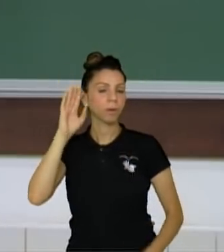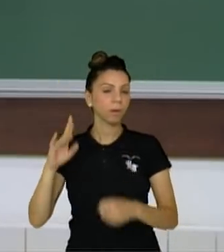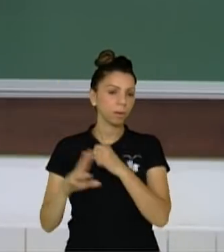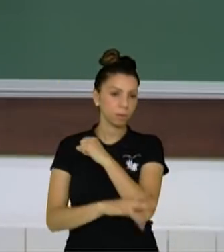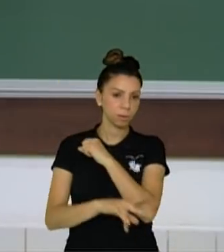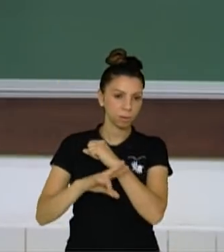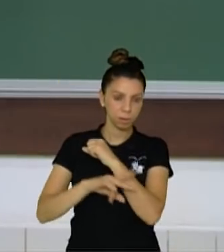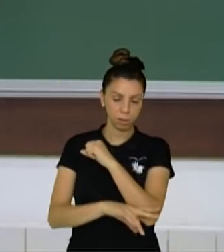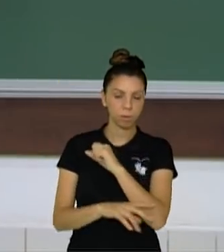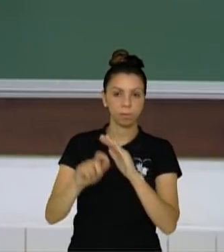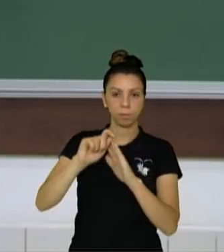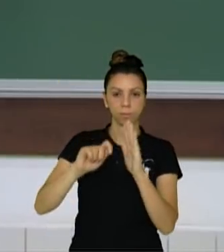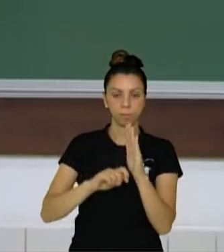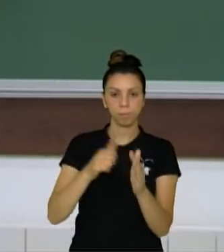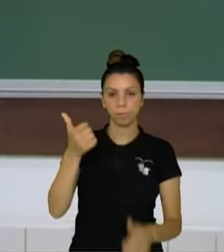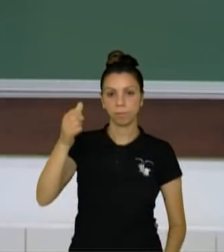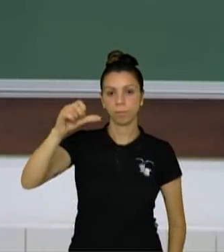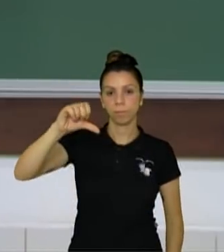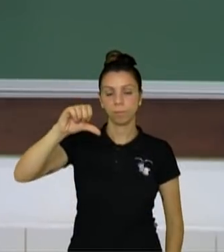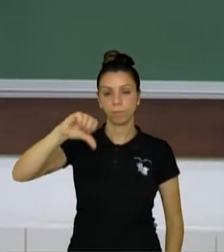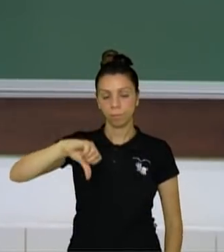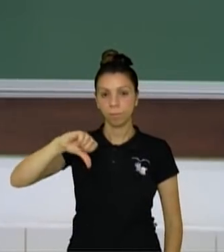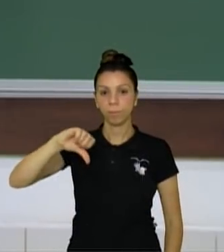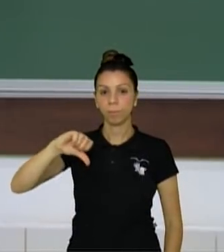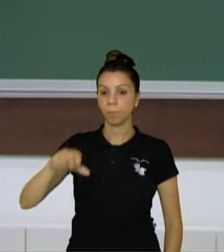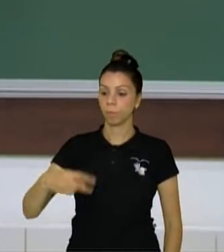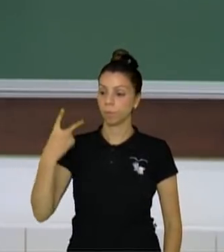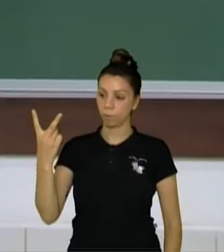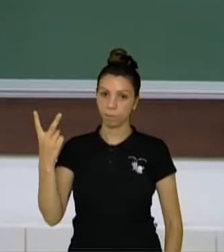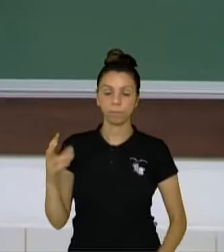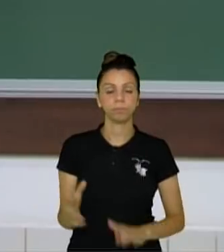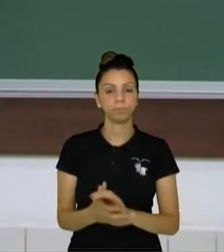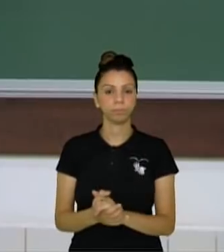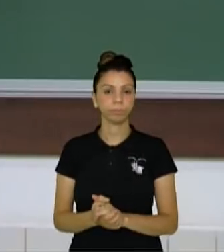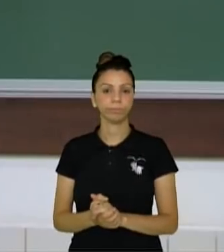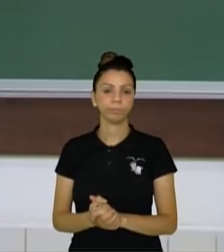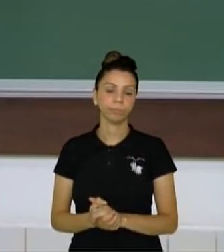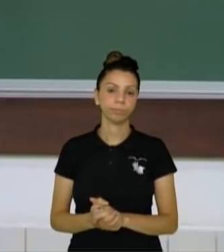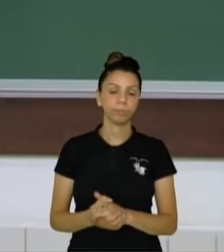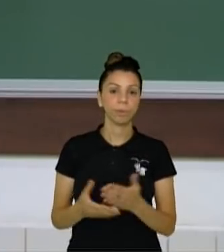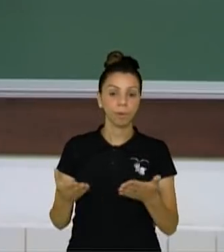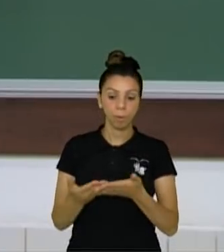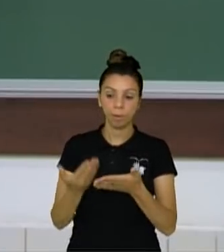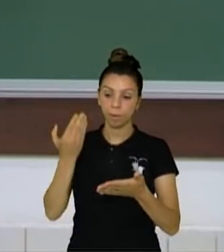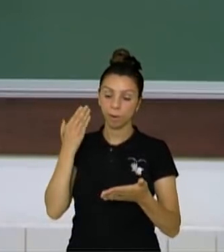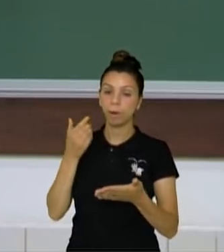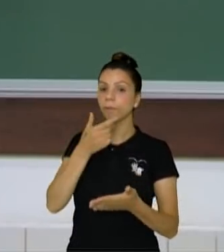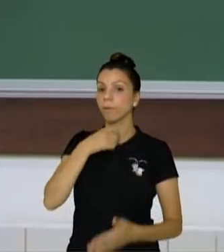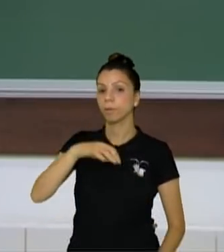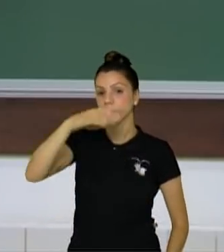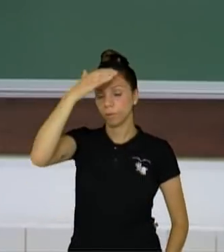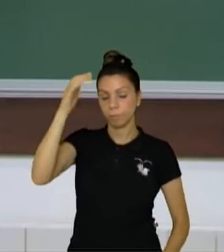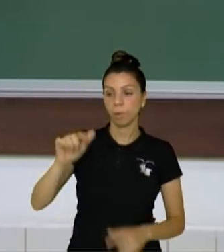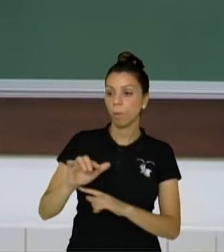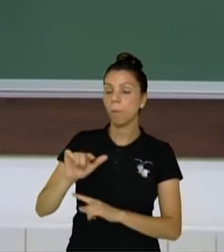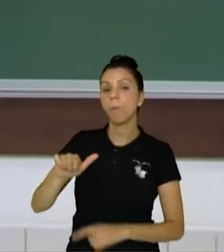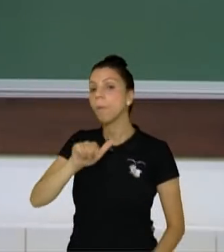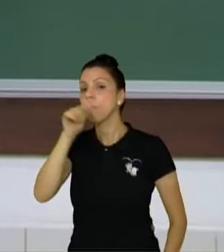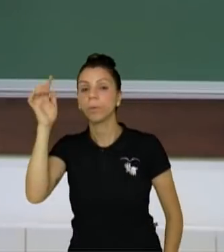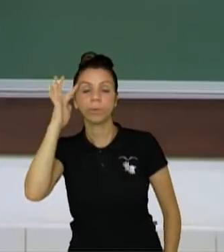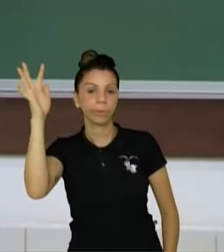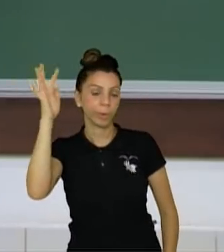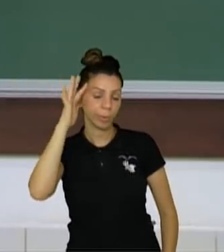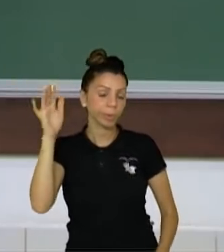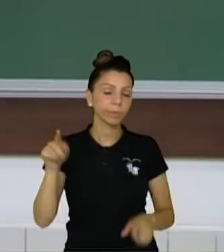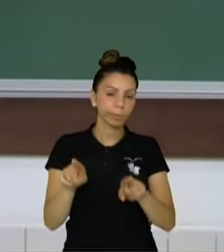a gente já vai retomar aqui, a gente falou sobre o darwinismo na aula anterior. E hoje vamos ver outras teorias raciais do